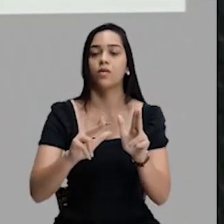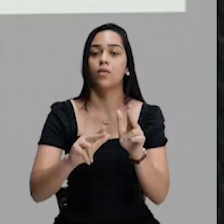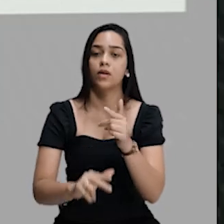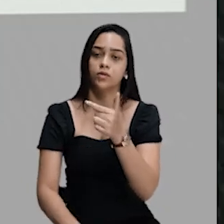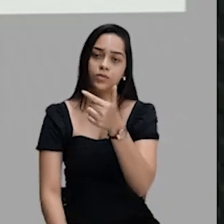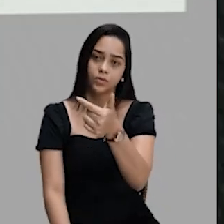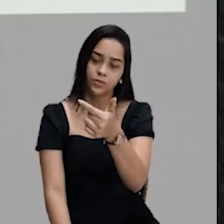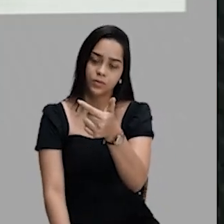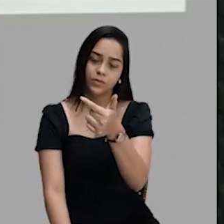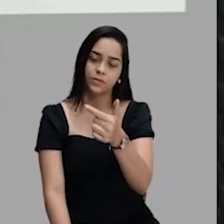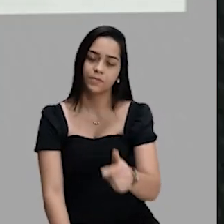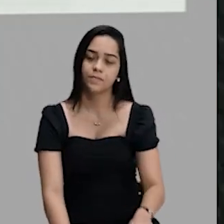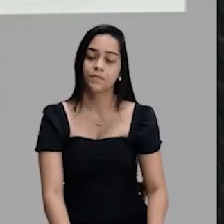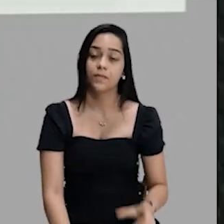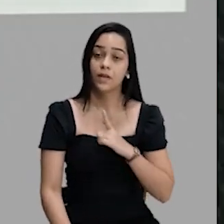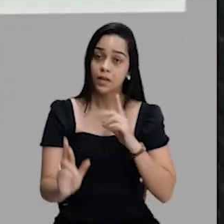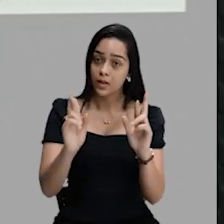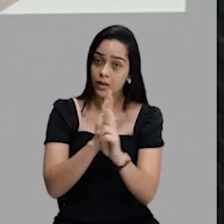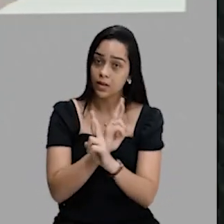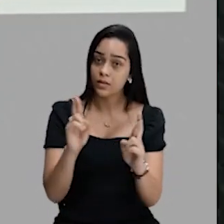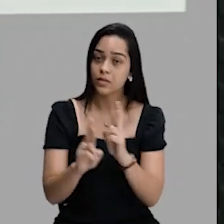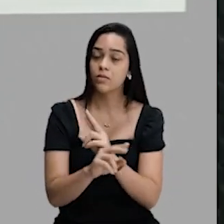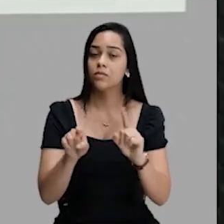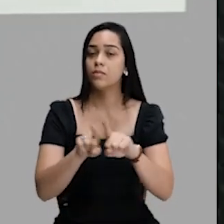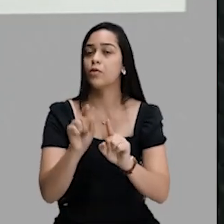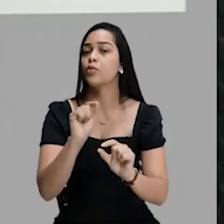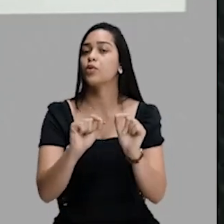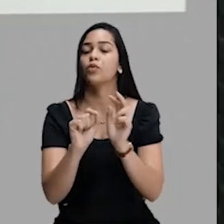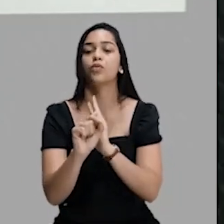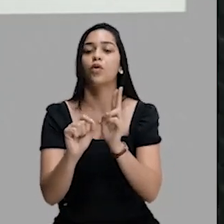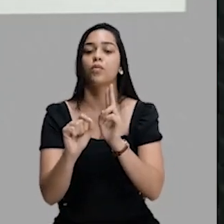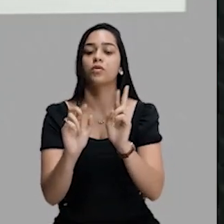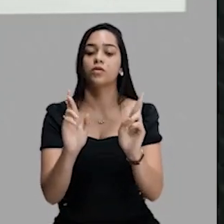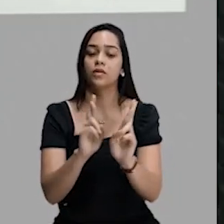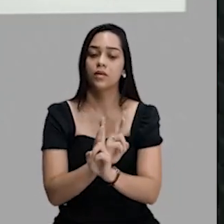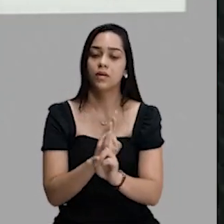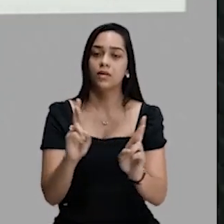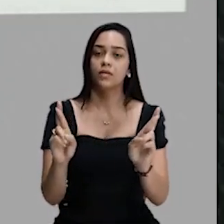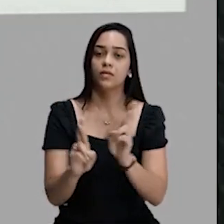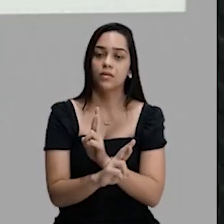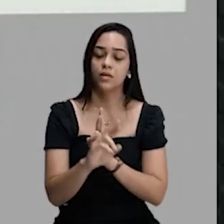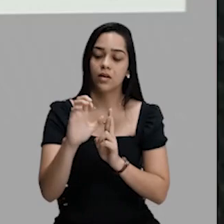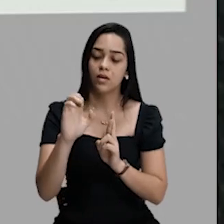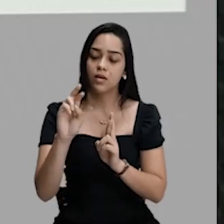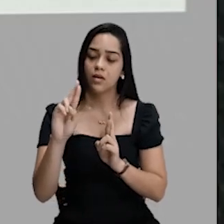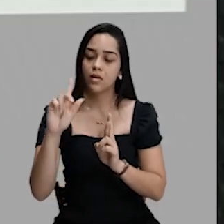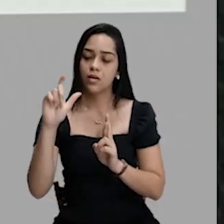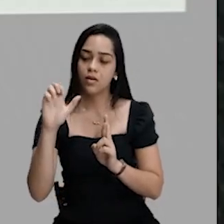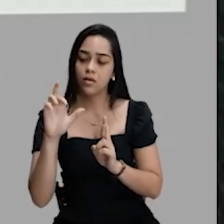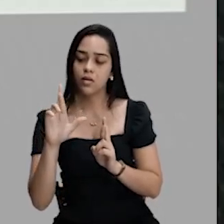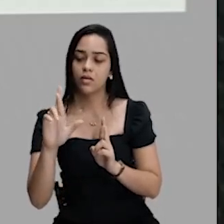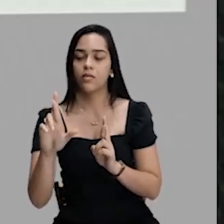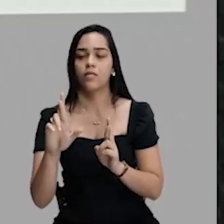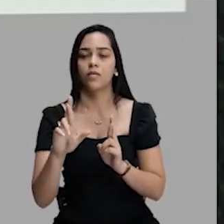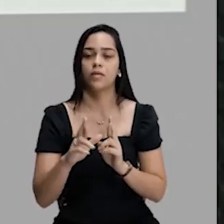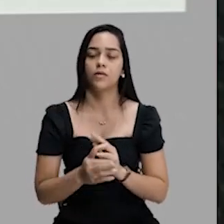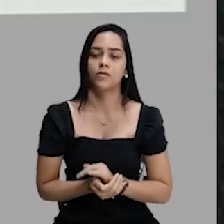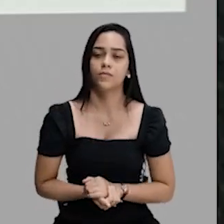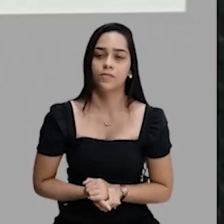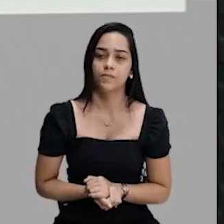a 2, tá? Essa relação foi chamada de relação de Euler, tá?